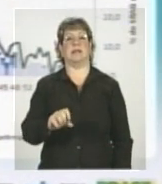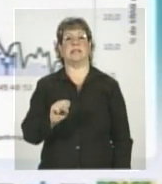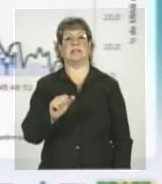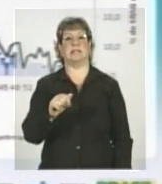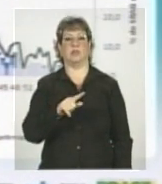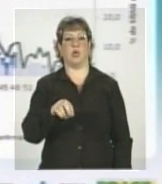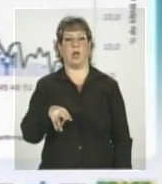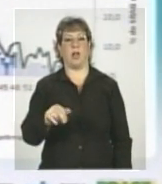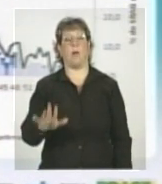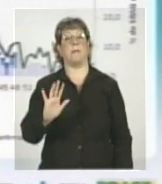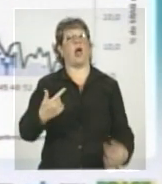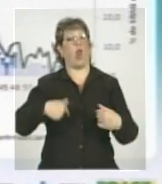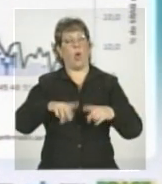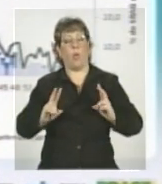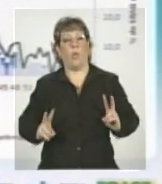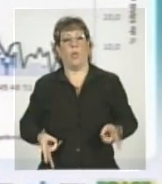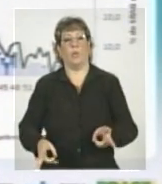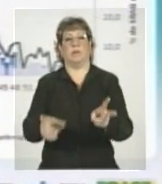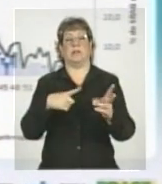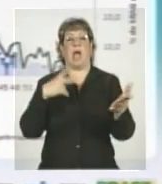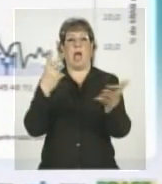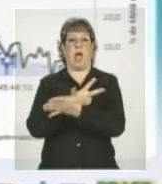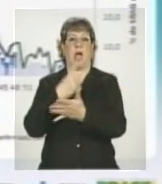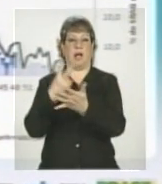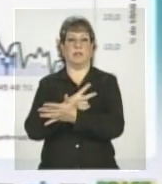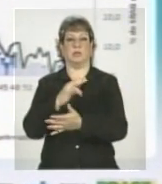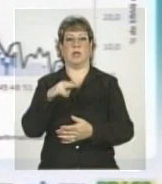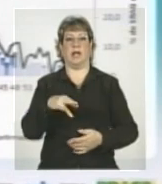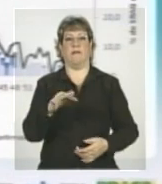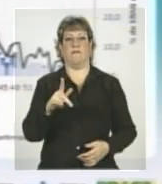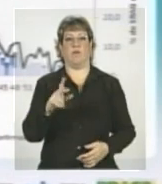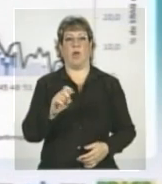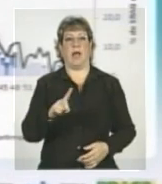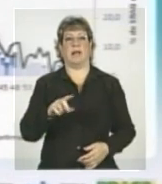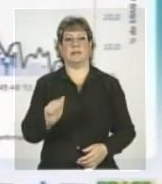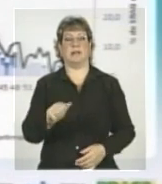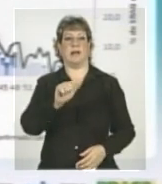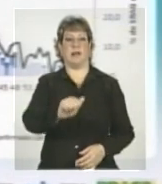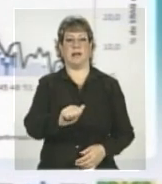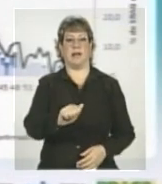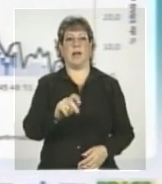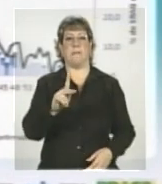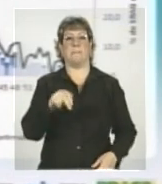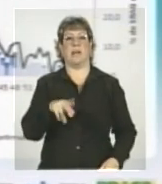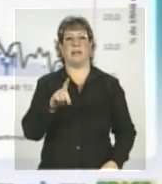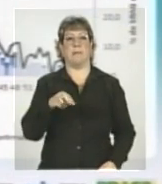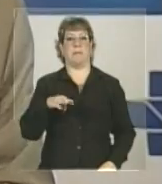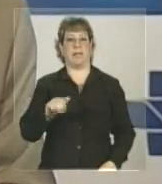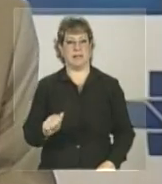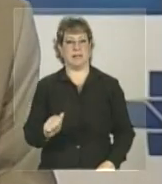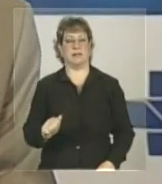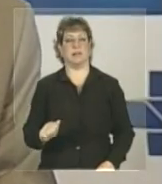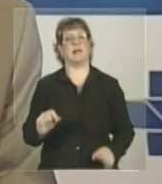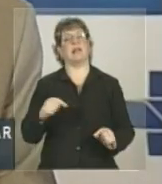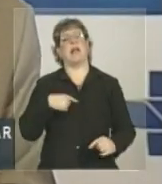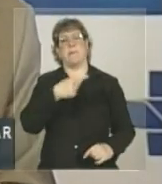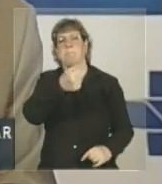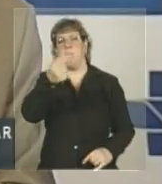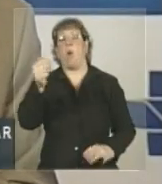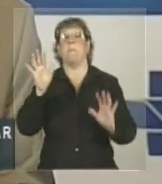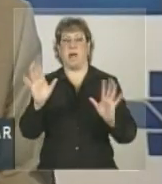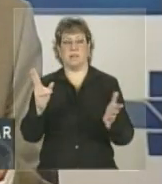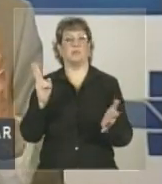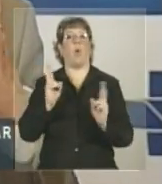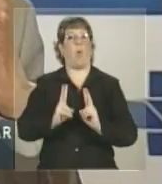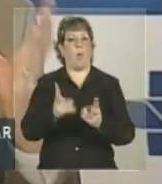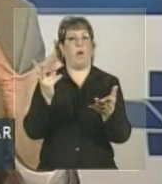sazonal, né? Mas a gente continua a ter casos da influenza A pandêmica, né? Ou seja, são poucos casos, mas